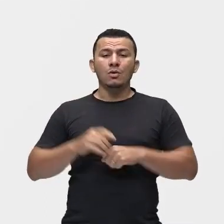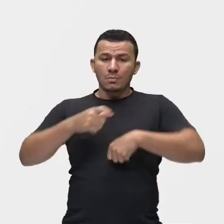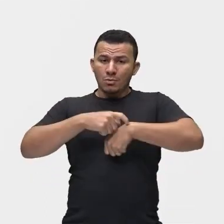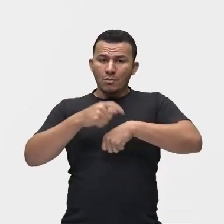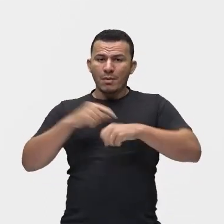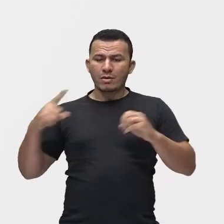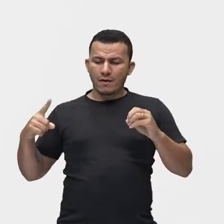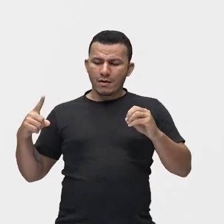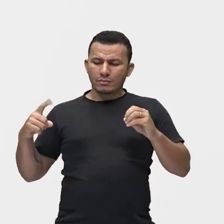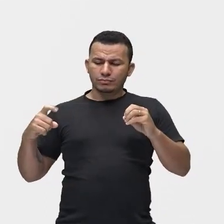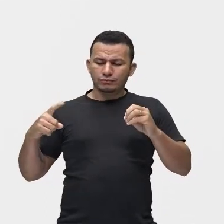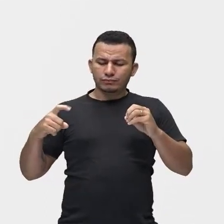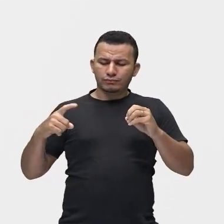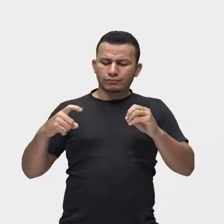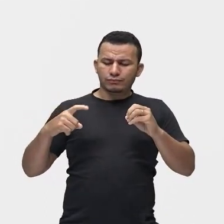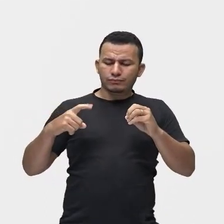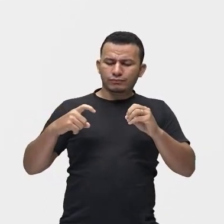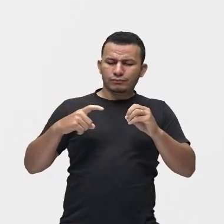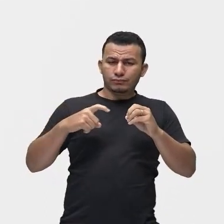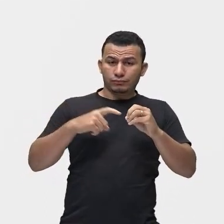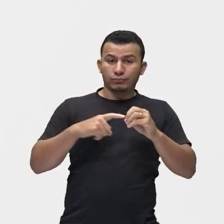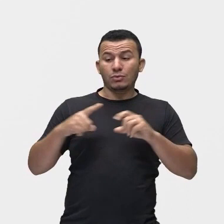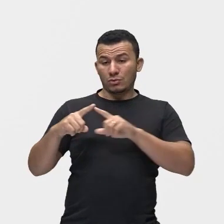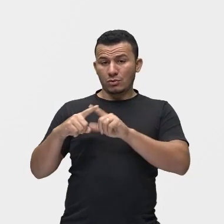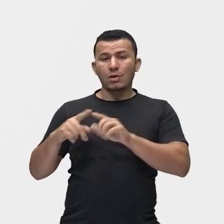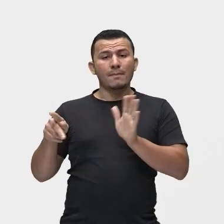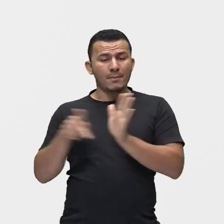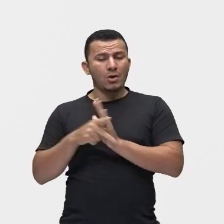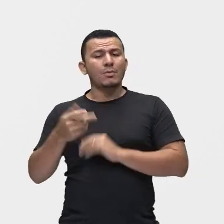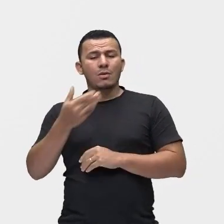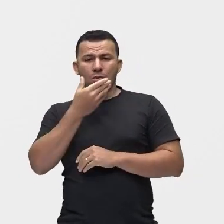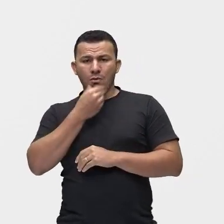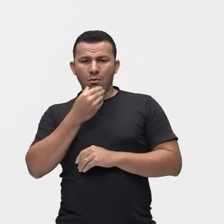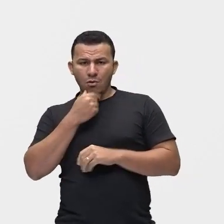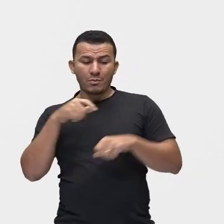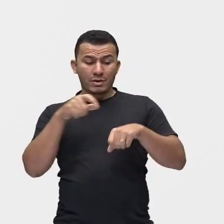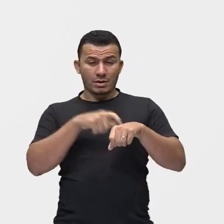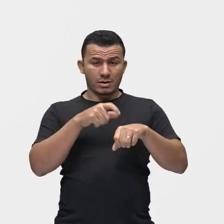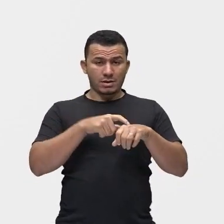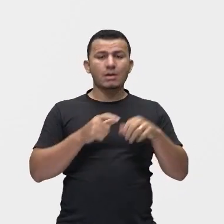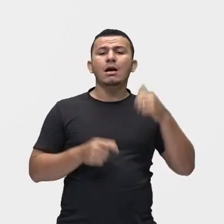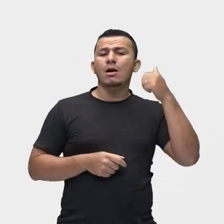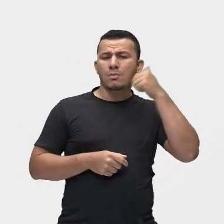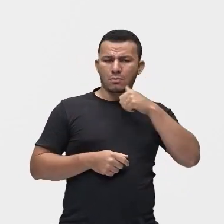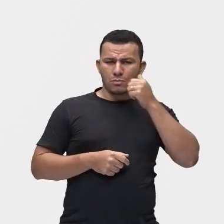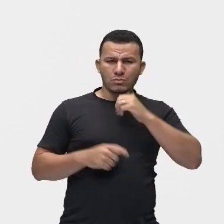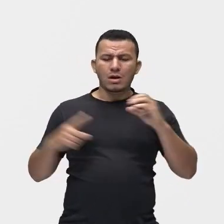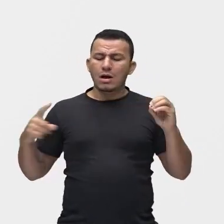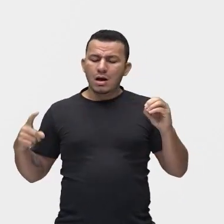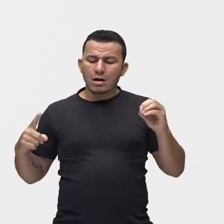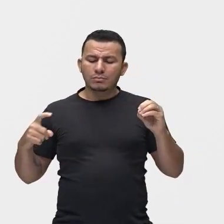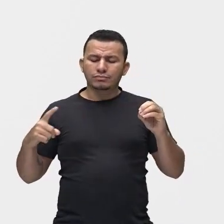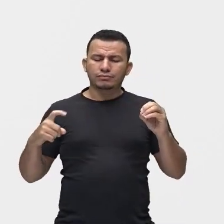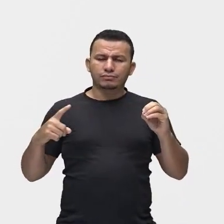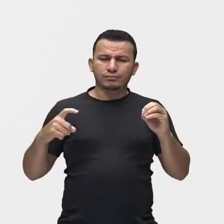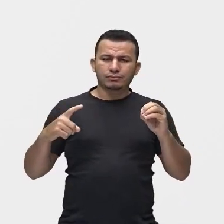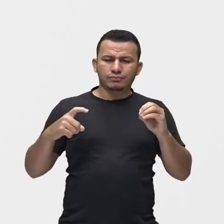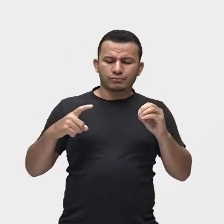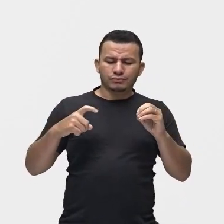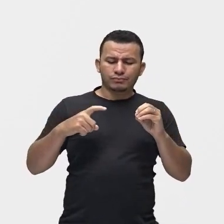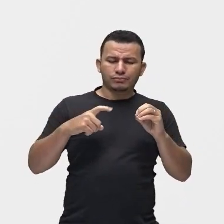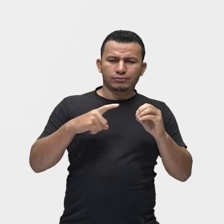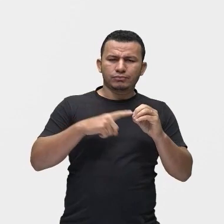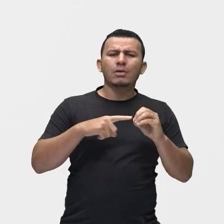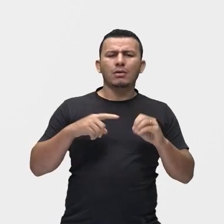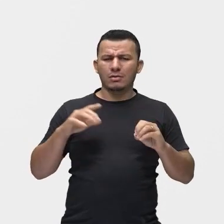fecundação, né? Então, quando o gameta masculino encontra o gameta feminino, depois daquela